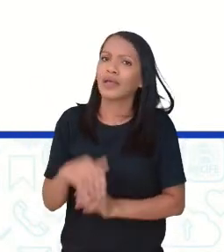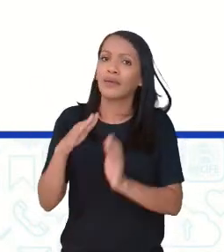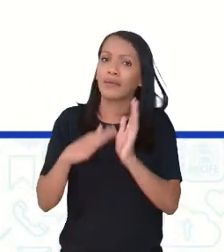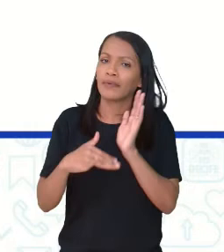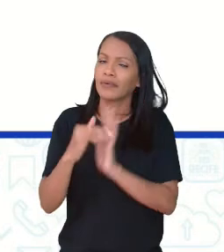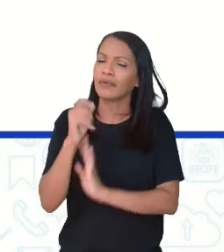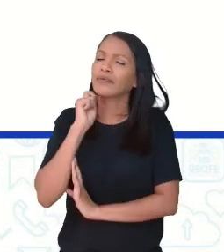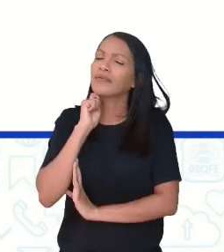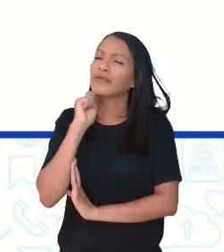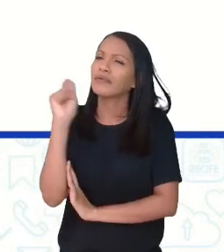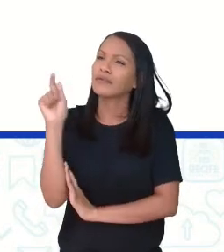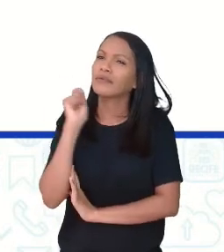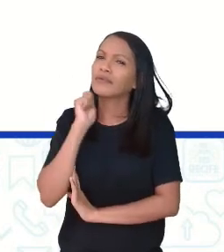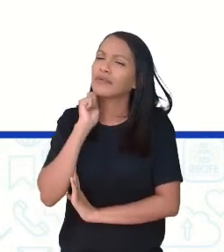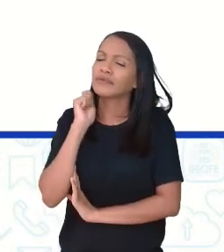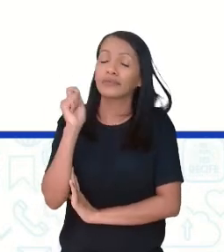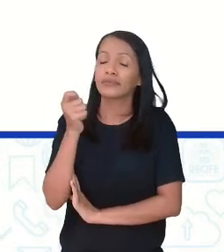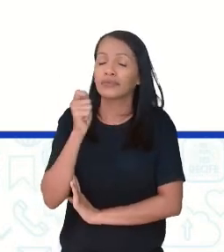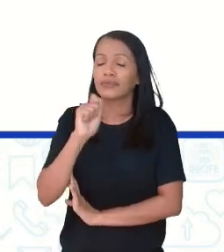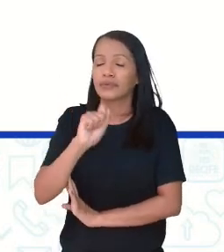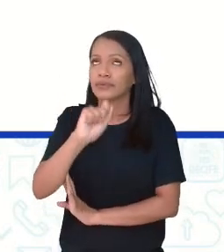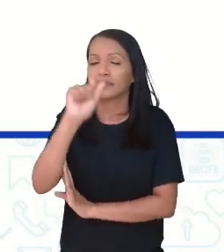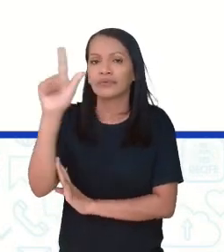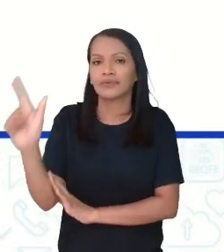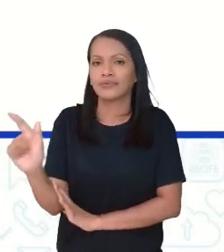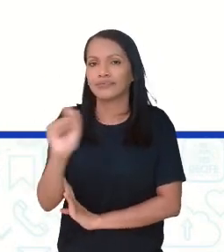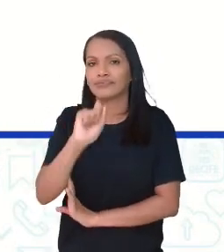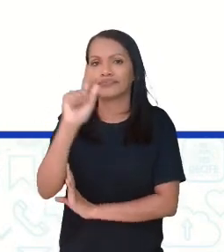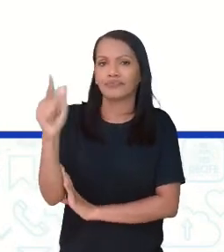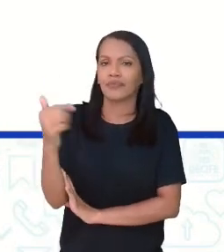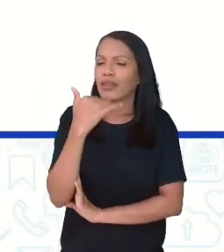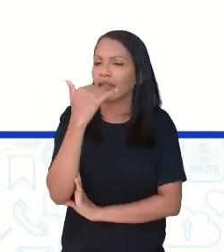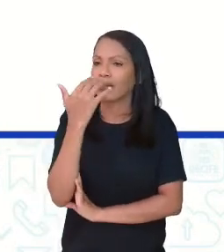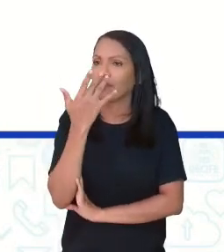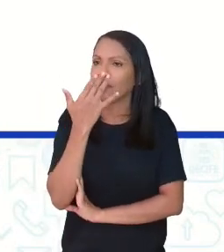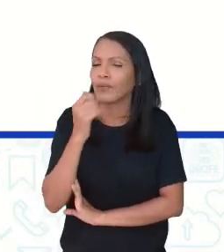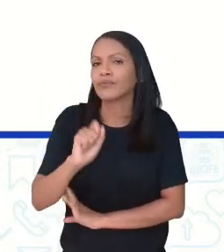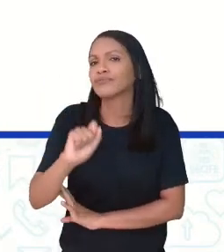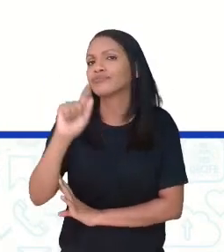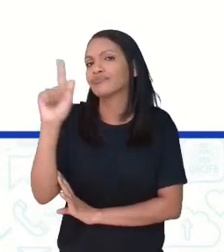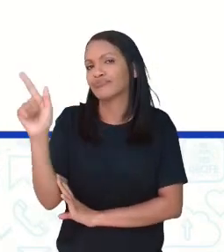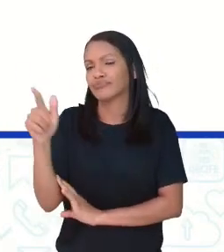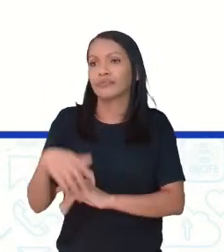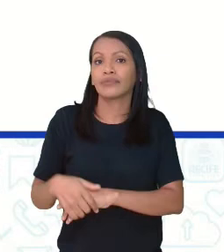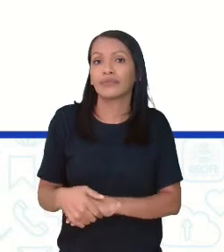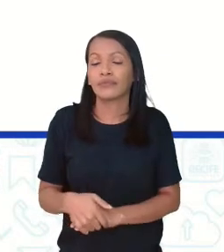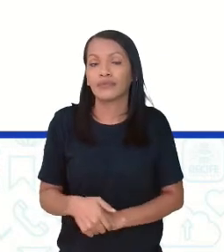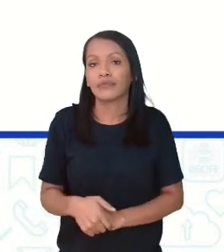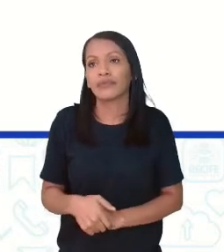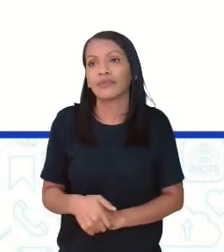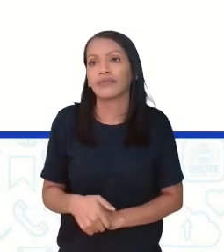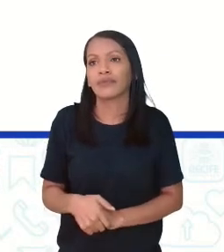azul. Então, eu pintei um pedacinho, num total de 2, certo?